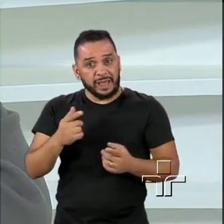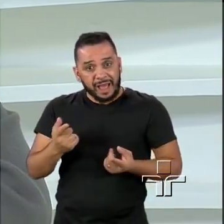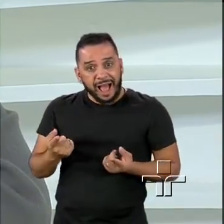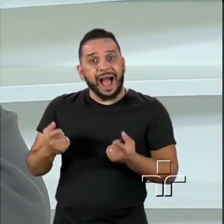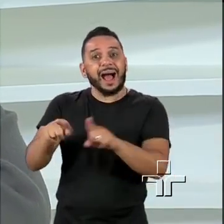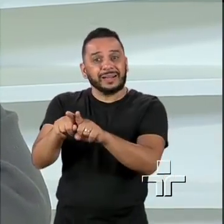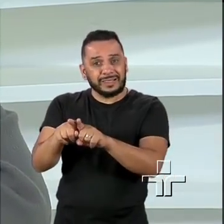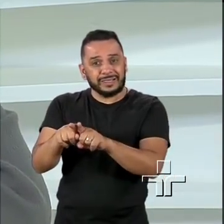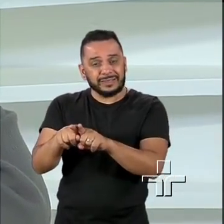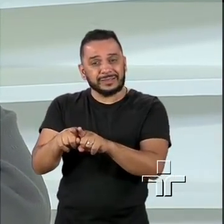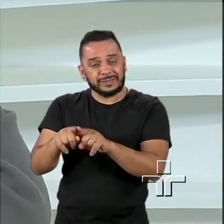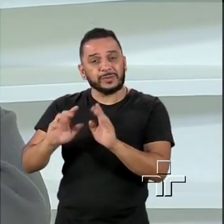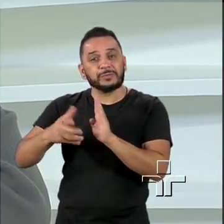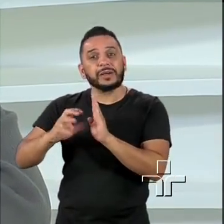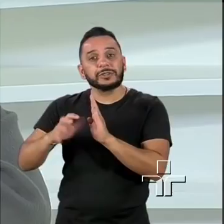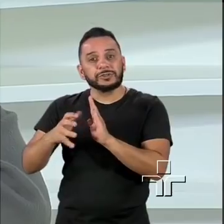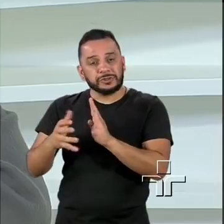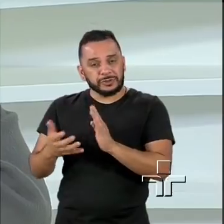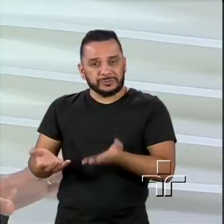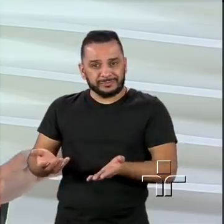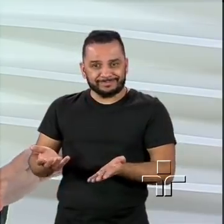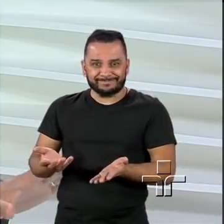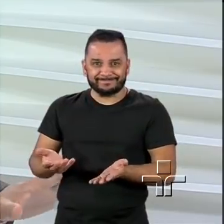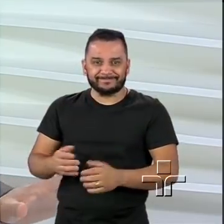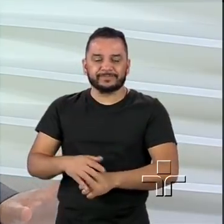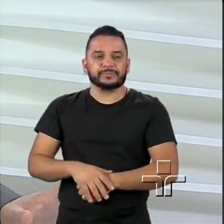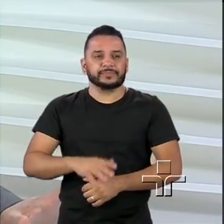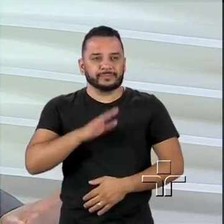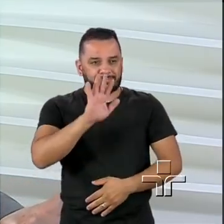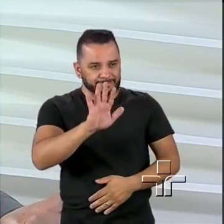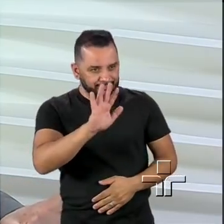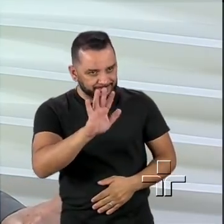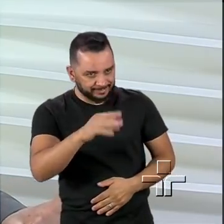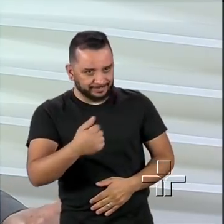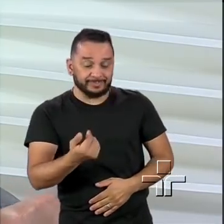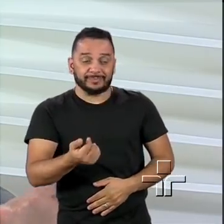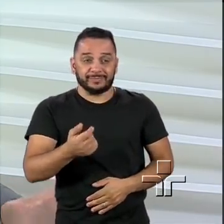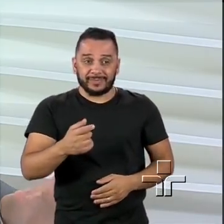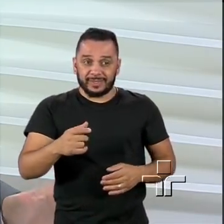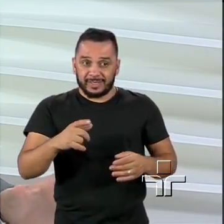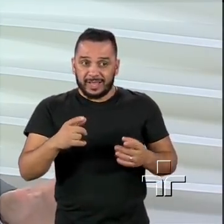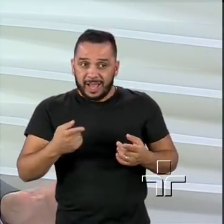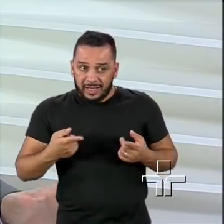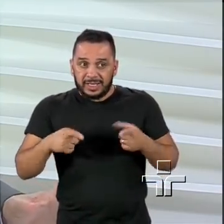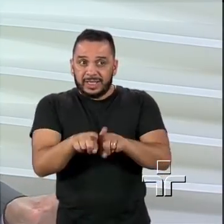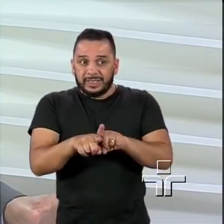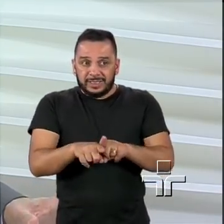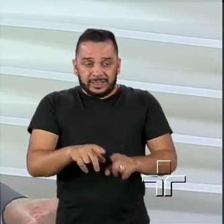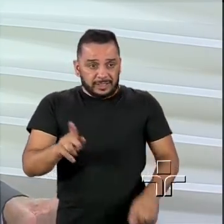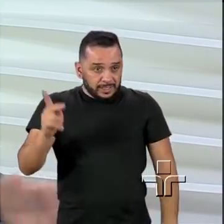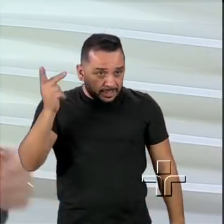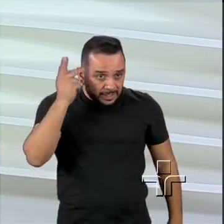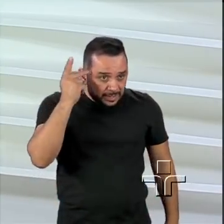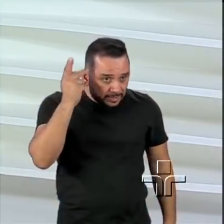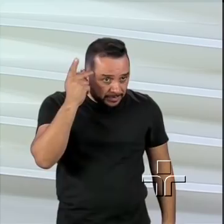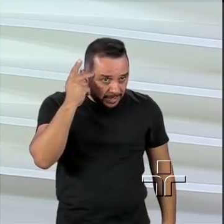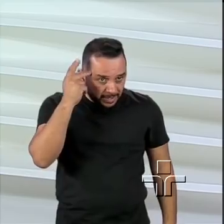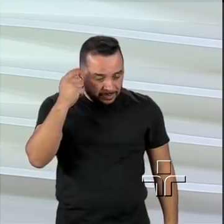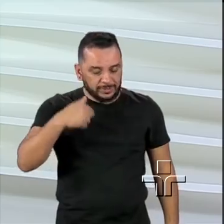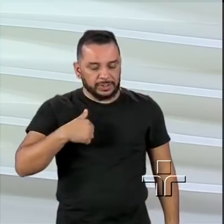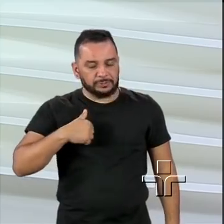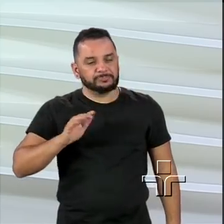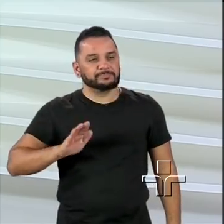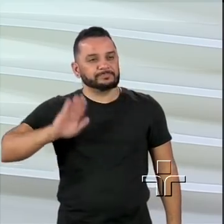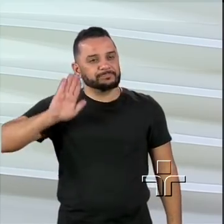os setores qualificados como golpistas. Essa questão das alianças, e de São Paulo, onde eu sou